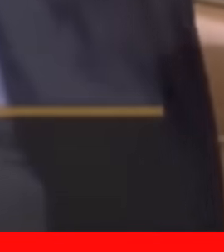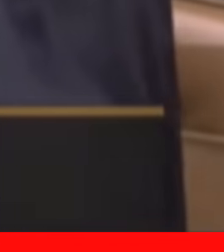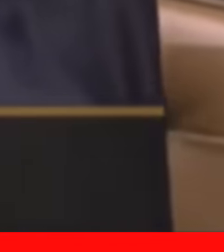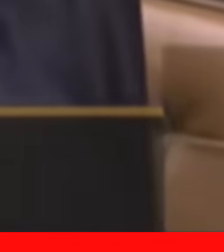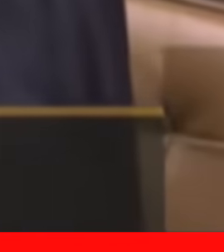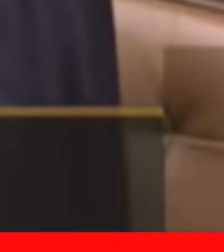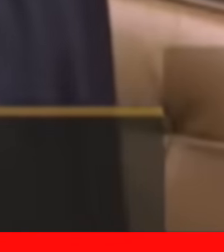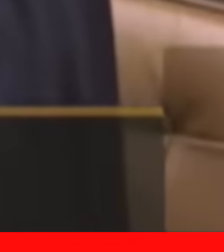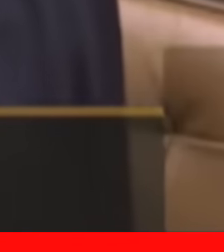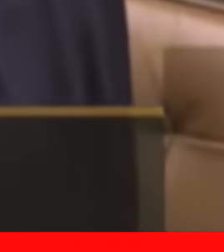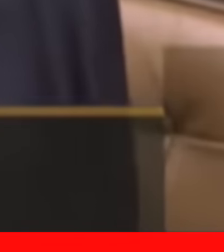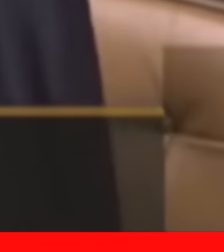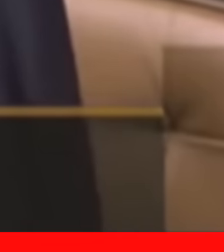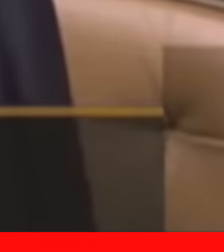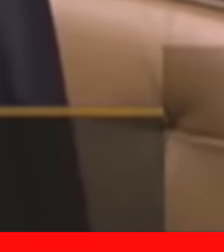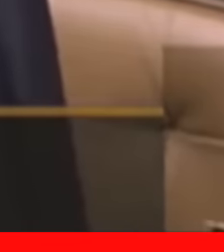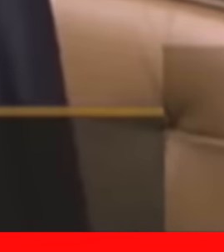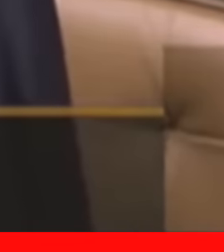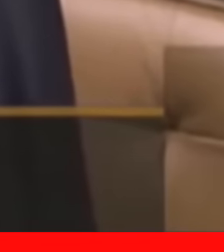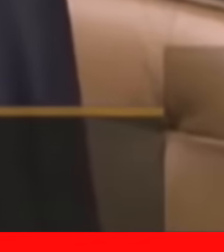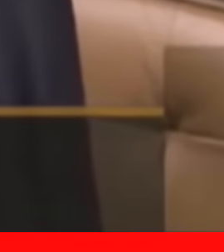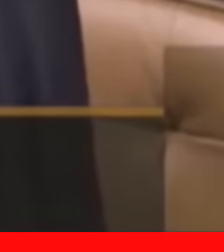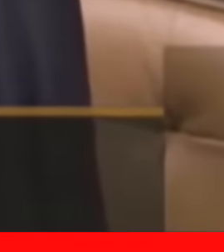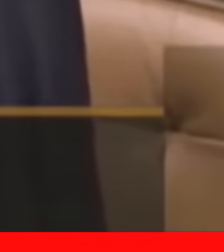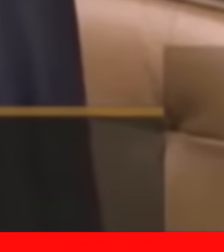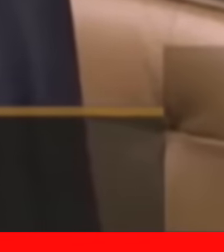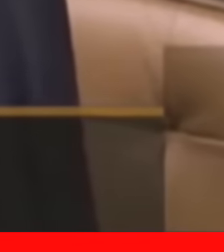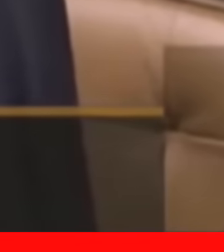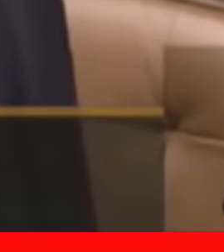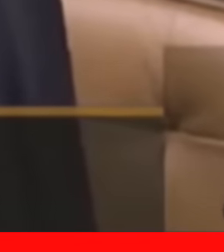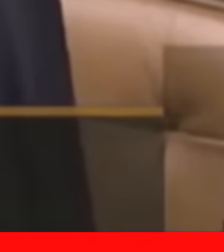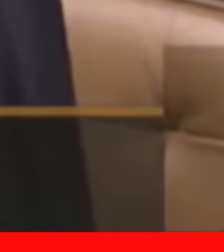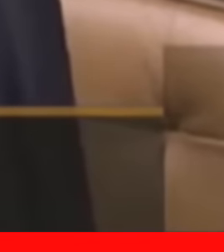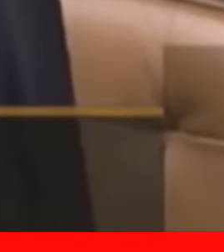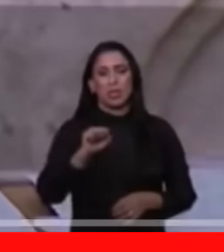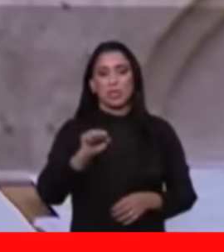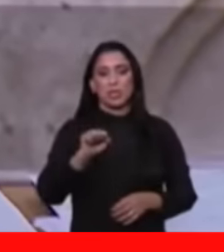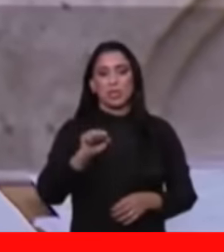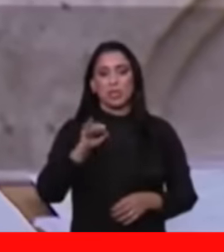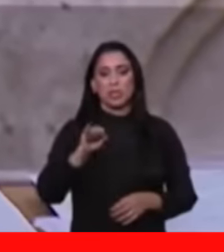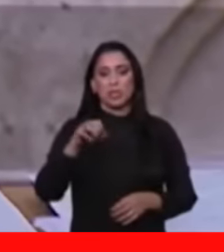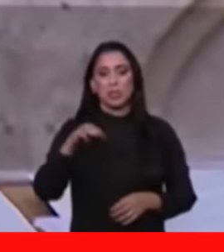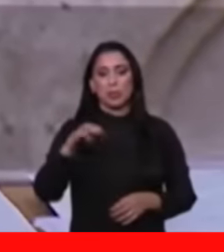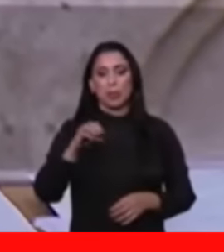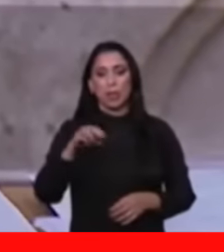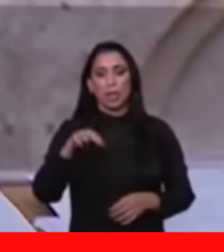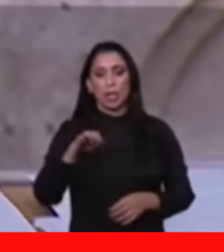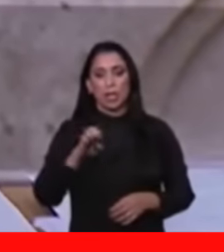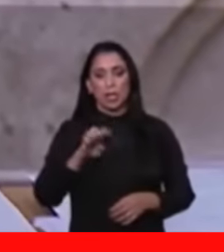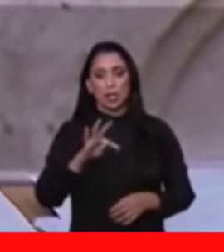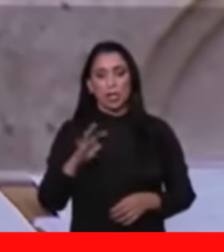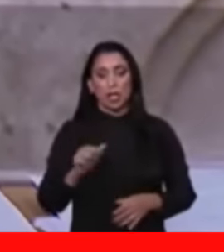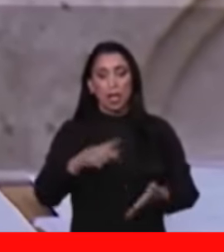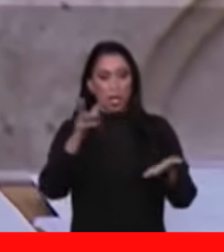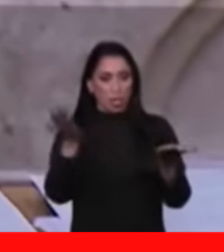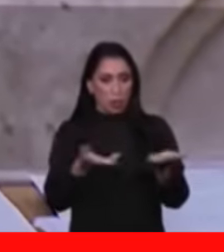Goiás, hoje tiveram uma aula do que não deve ser feito. Eu procedo